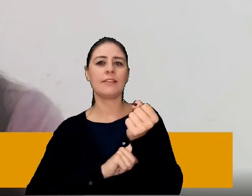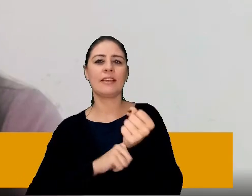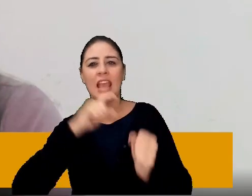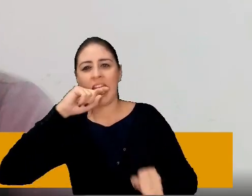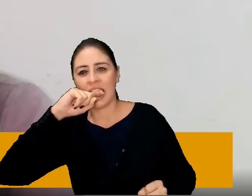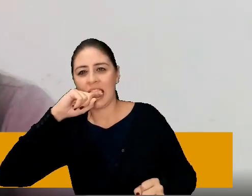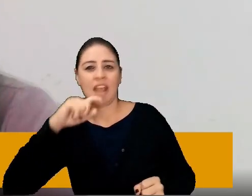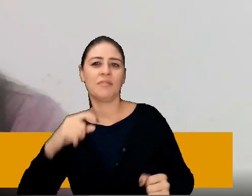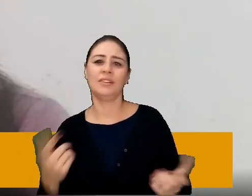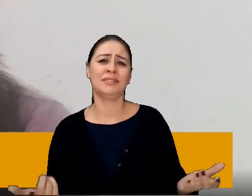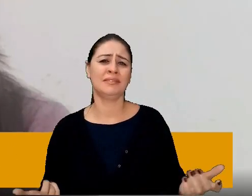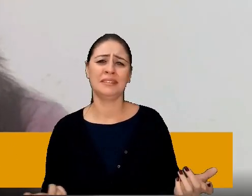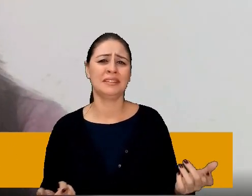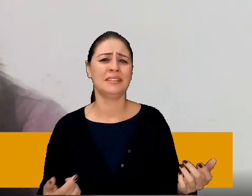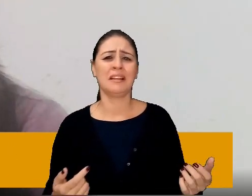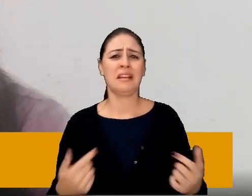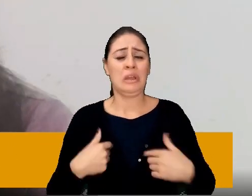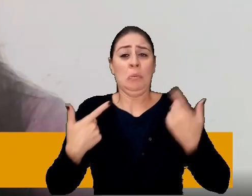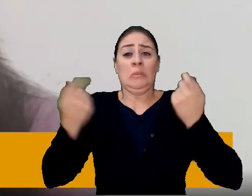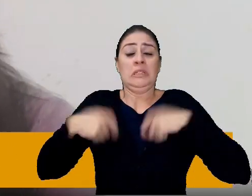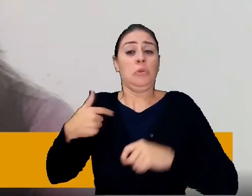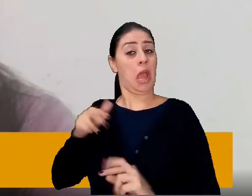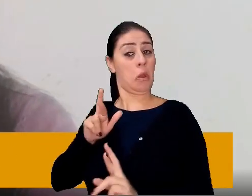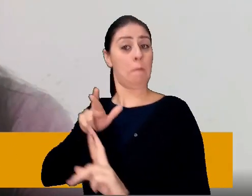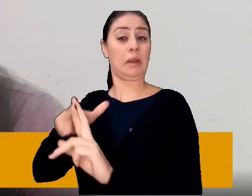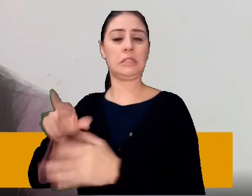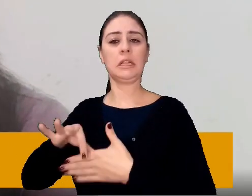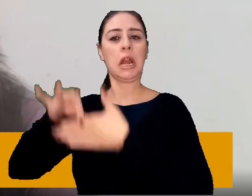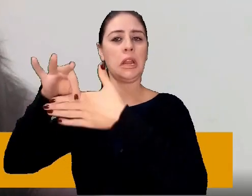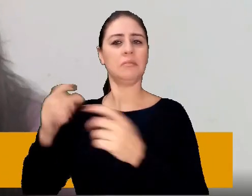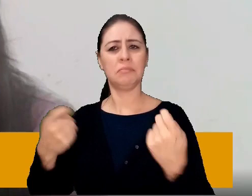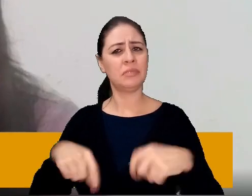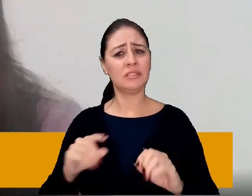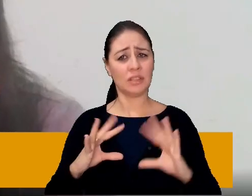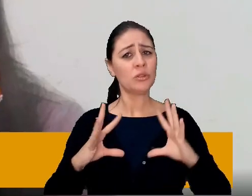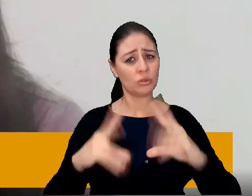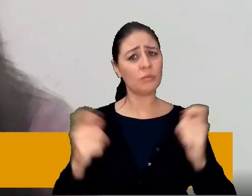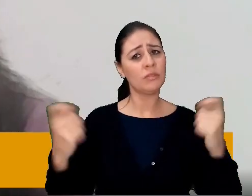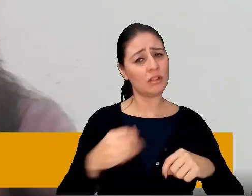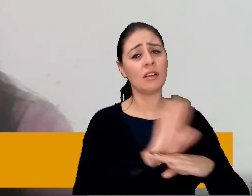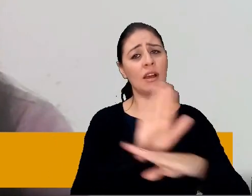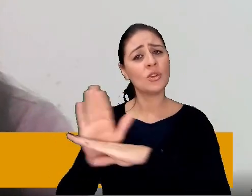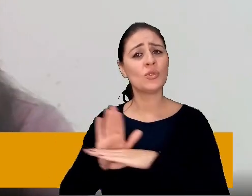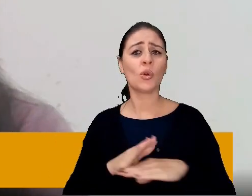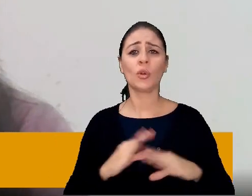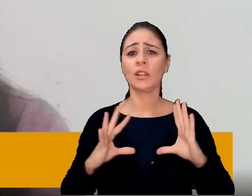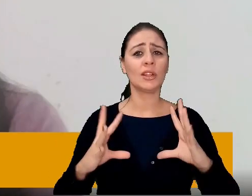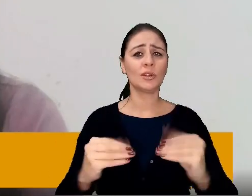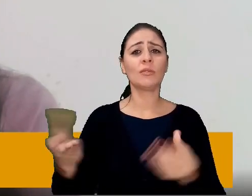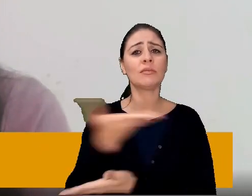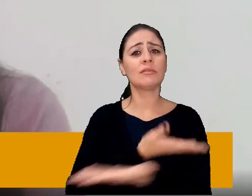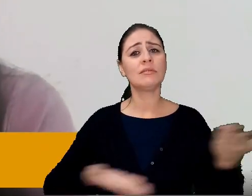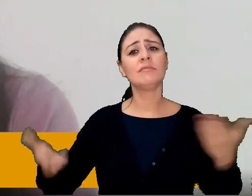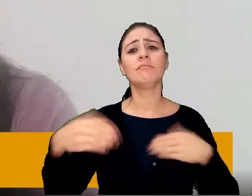em vez de trabalhar junto. Porque na verdade, eu não sinto essa necessidade de ser uma representante ou de ser uma liderança, porque eu acho que qualquer um